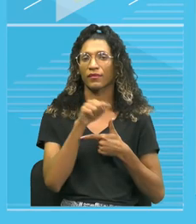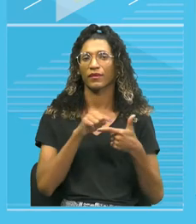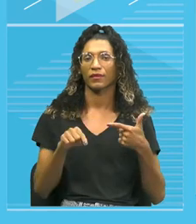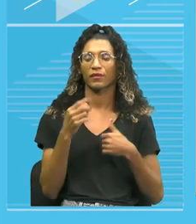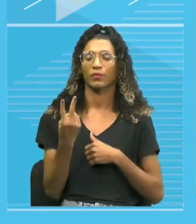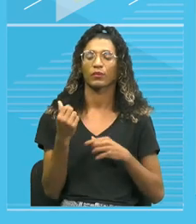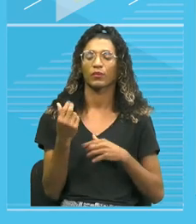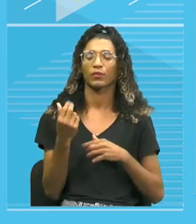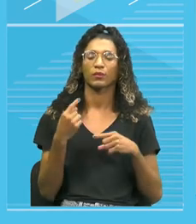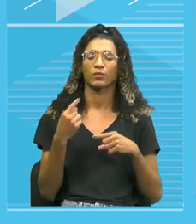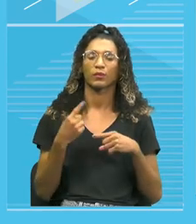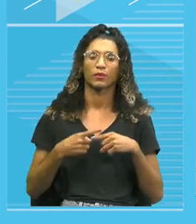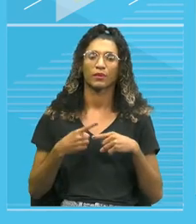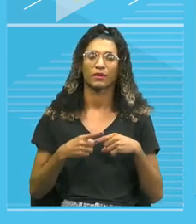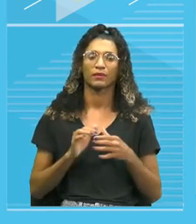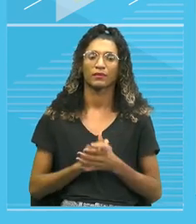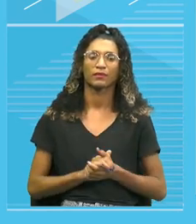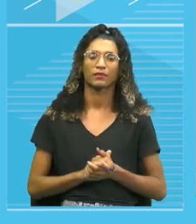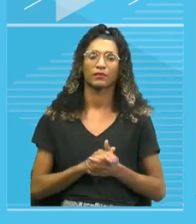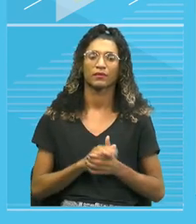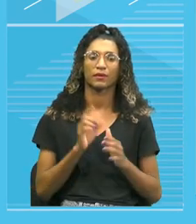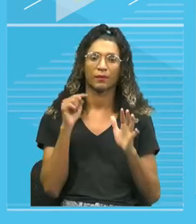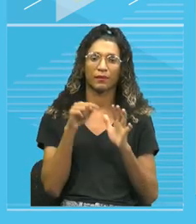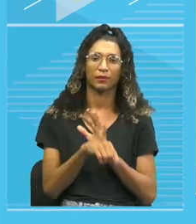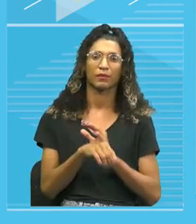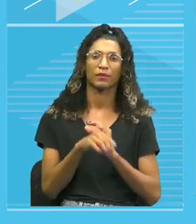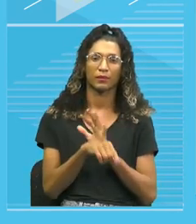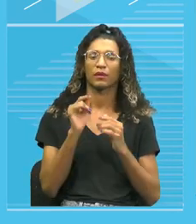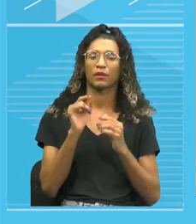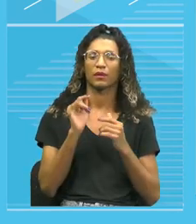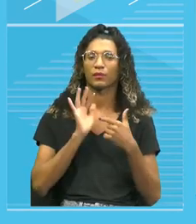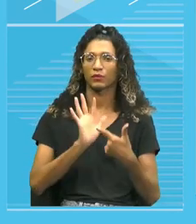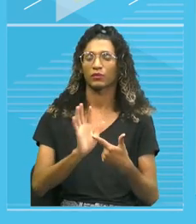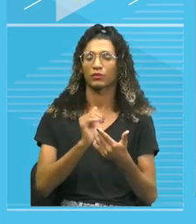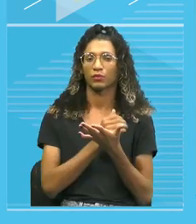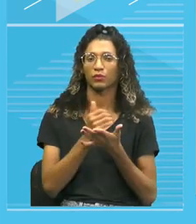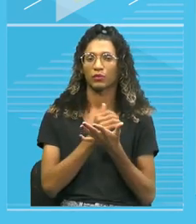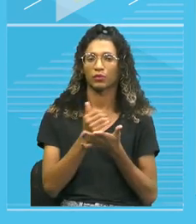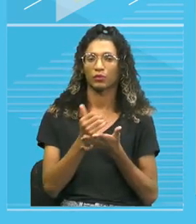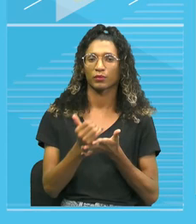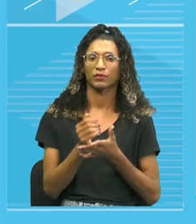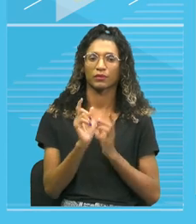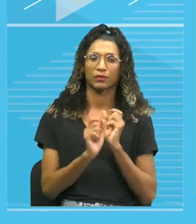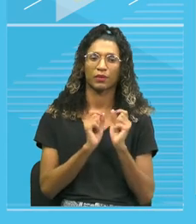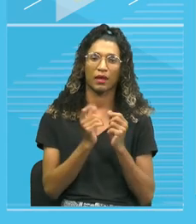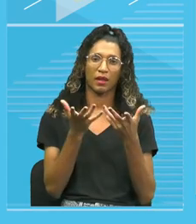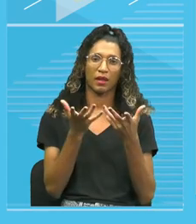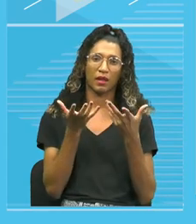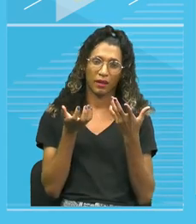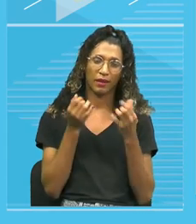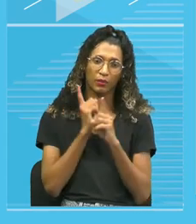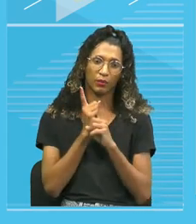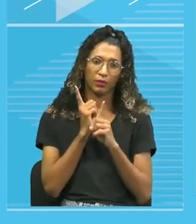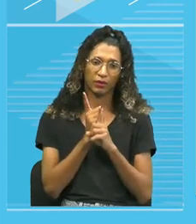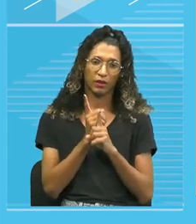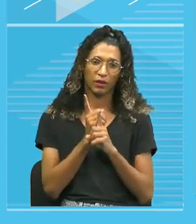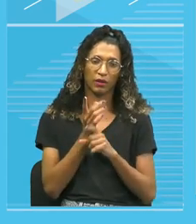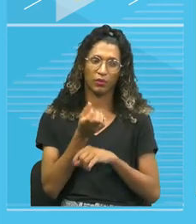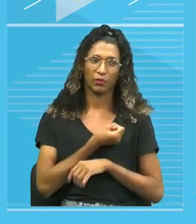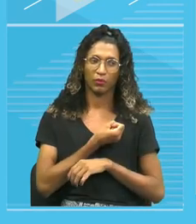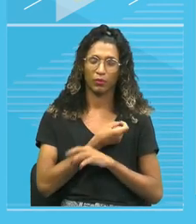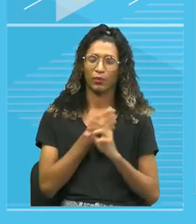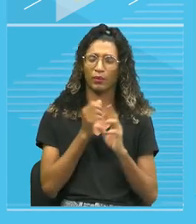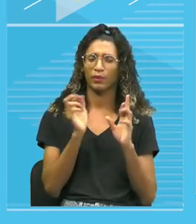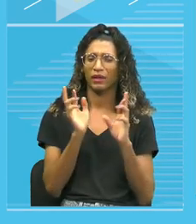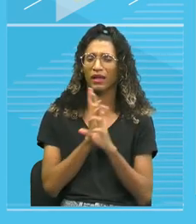simples gente a questão citou no enunciado que quer saber o valor referente a meio mol e